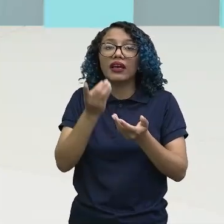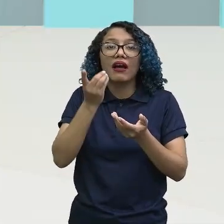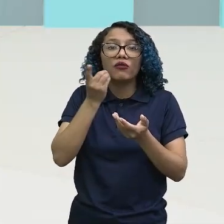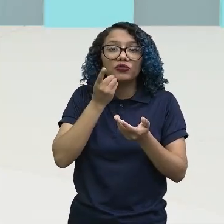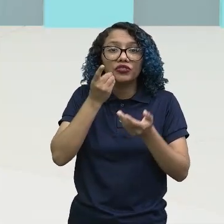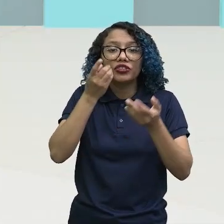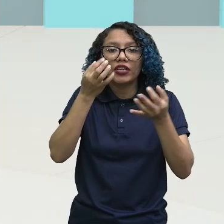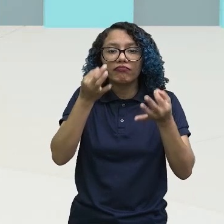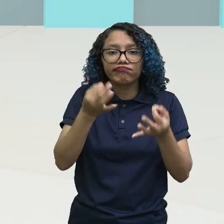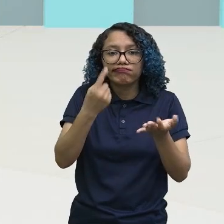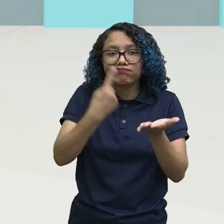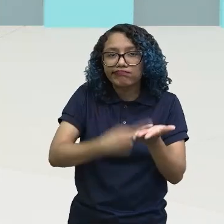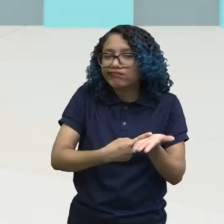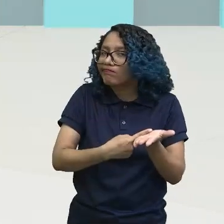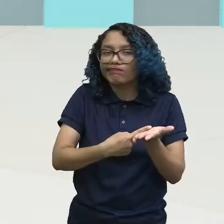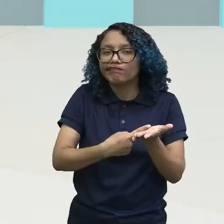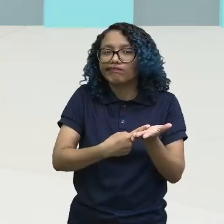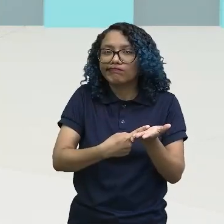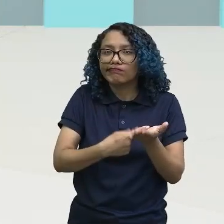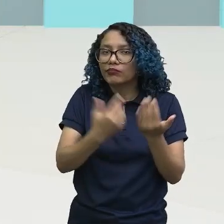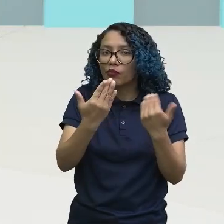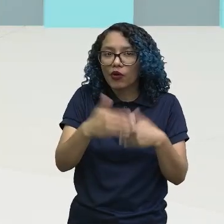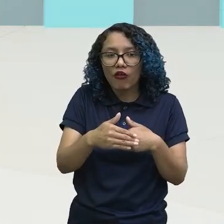planejada. Então, faz-se o quê? O